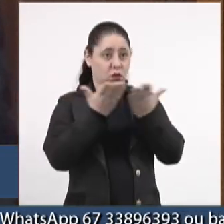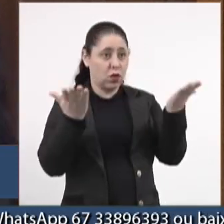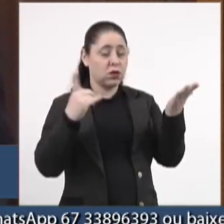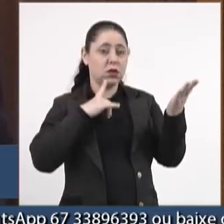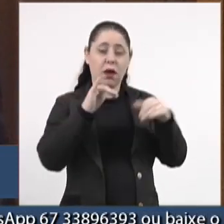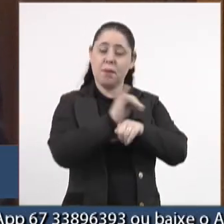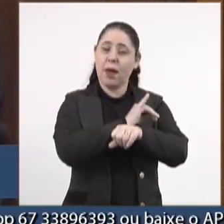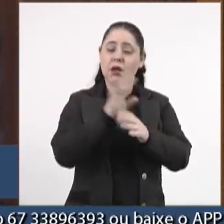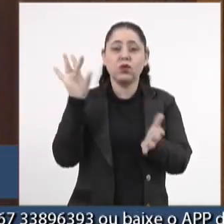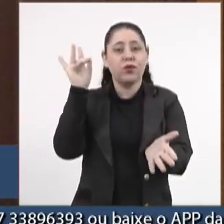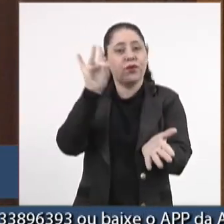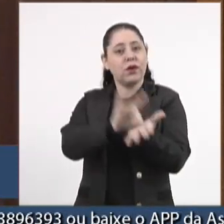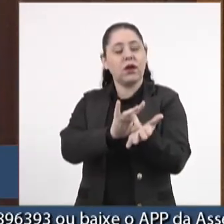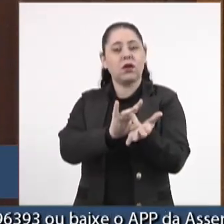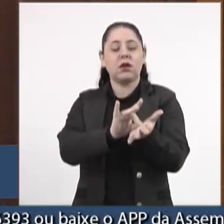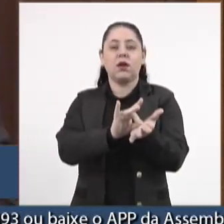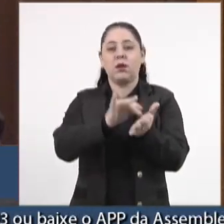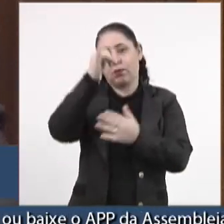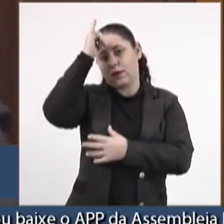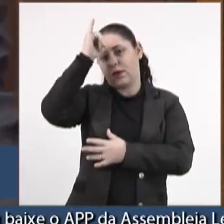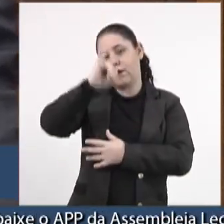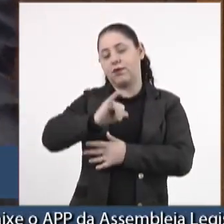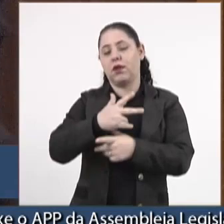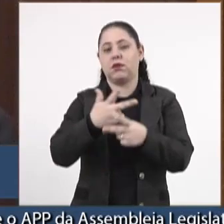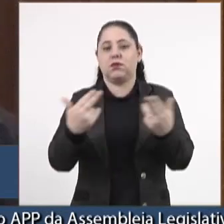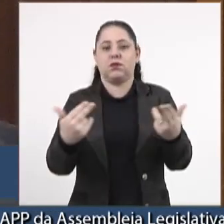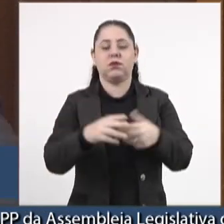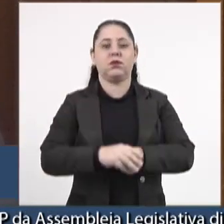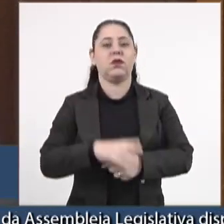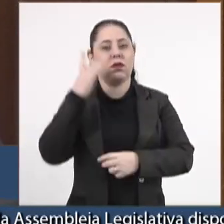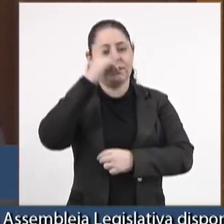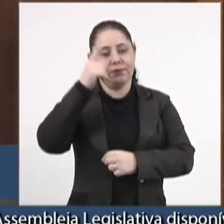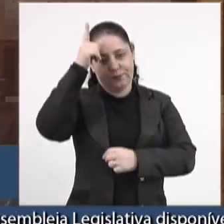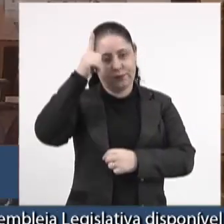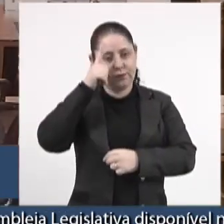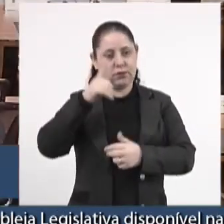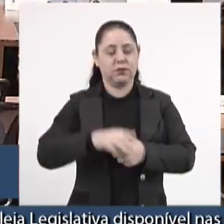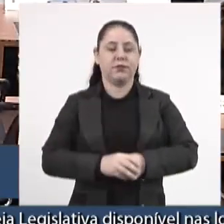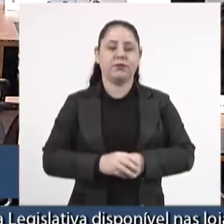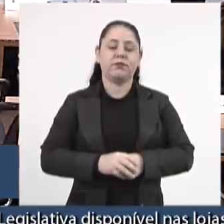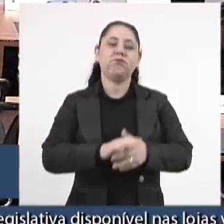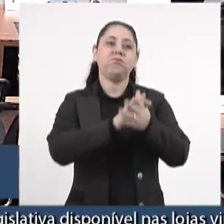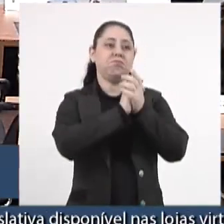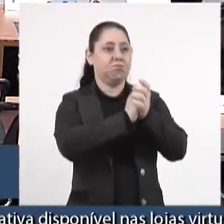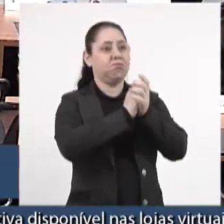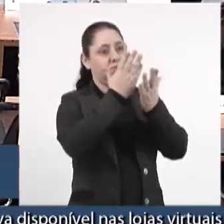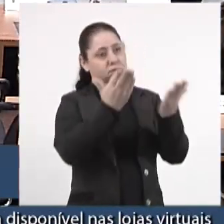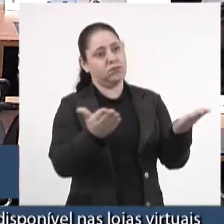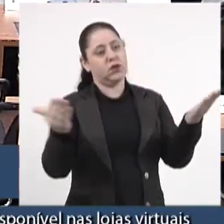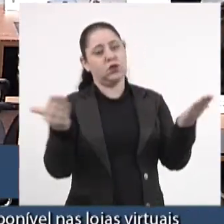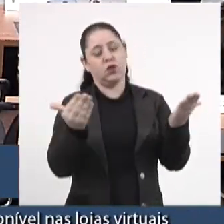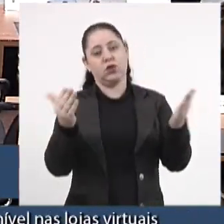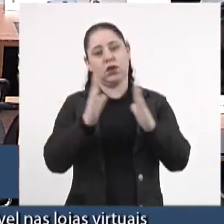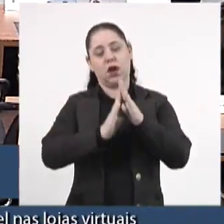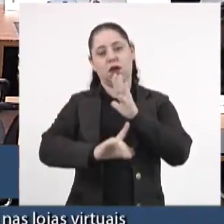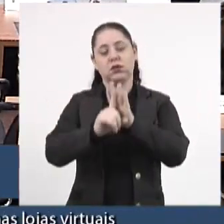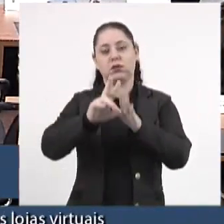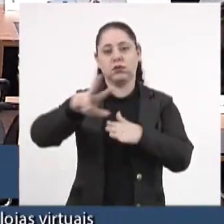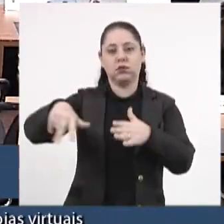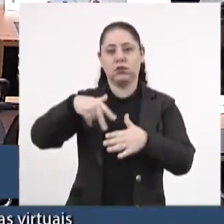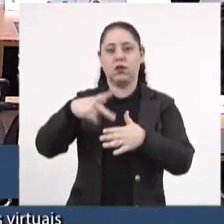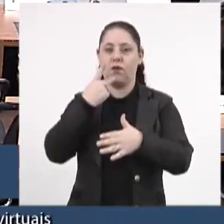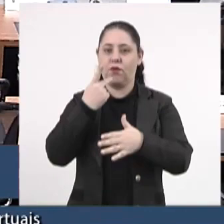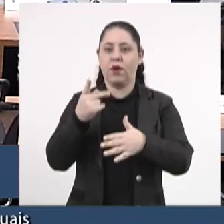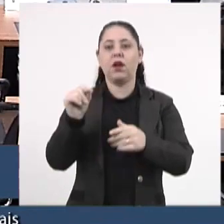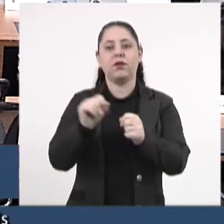Nós temos que ter métodos efetivos para poder prevenir esse tipo de coisa. Deputado Lídio. Doutor Djalma Balanço, parabéns, Vossa Excelência estar aqui nesta casa, usar essa